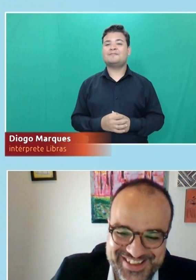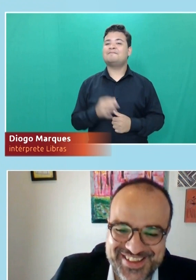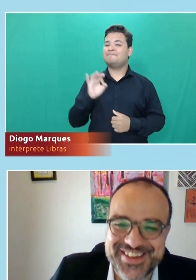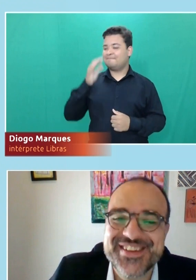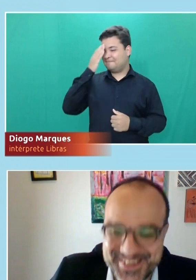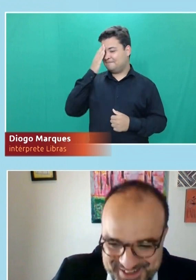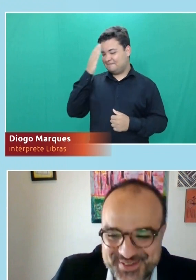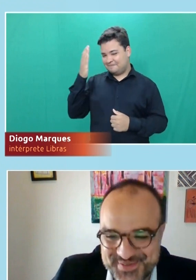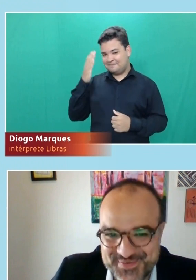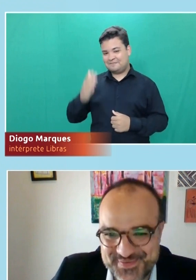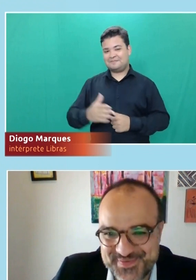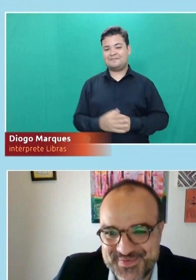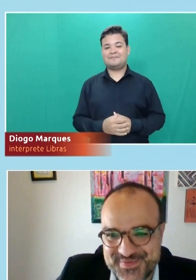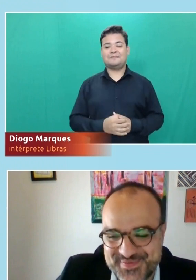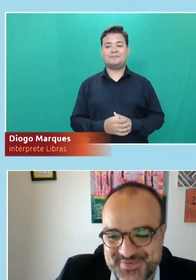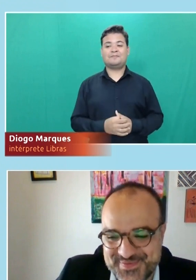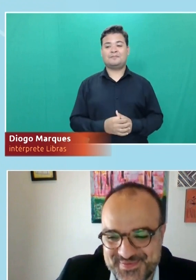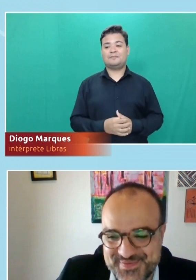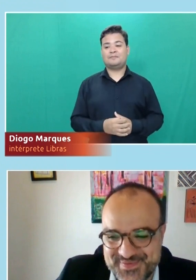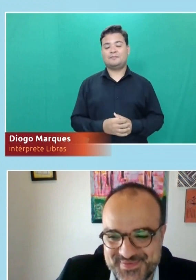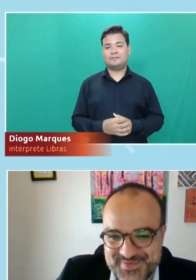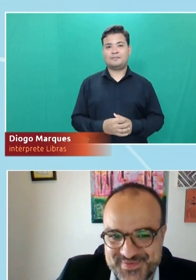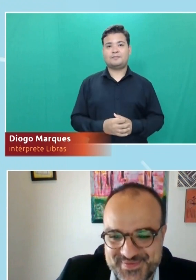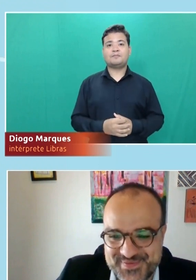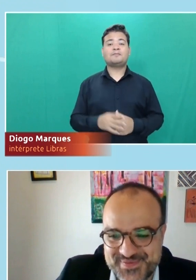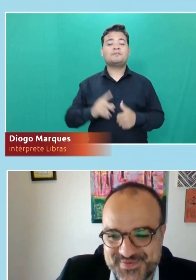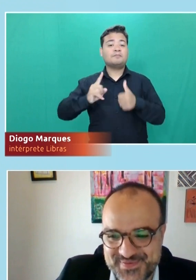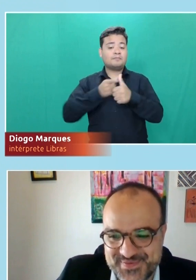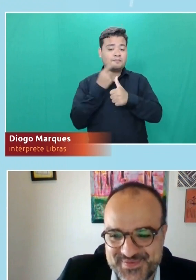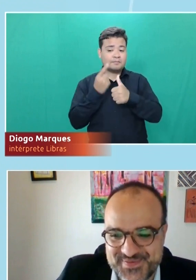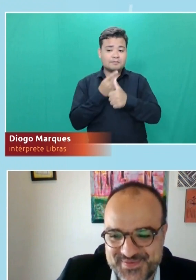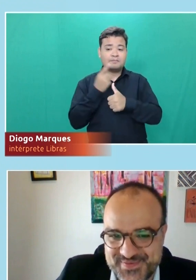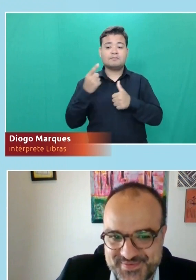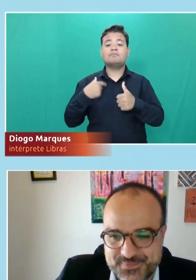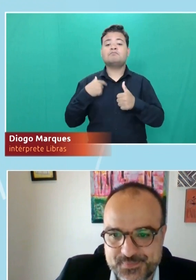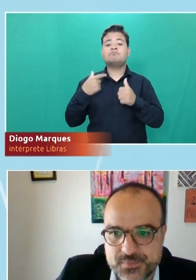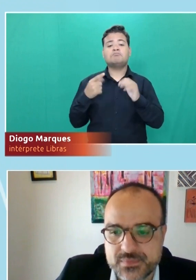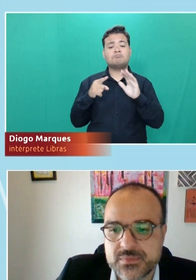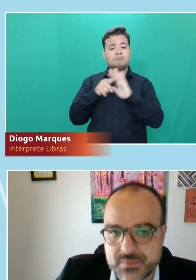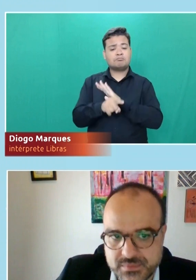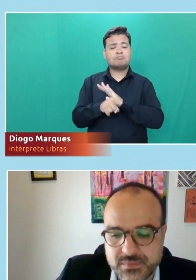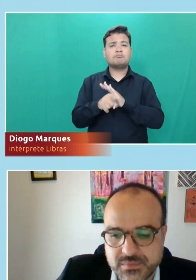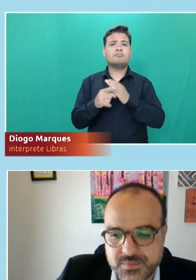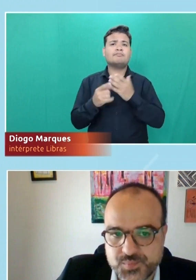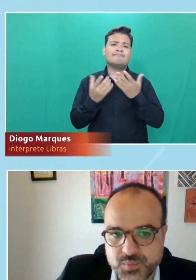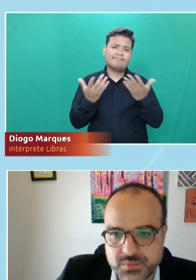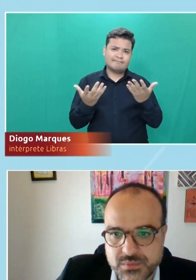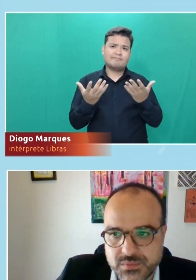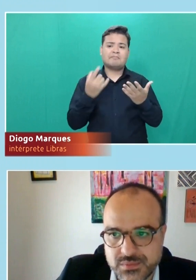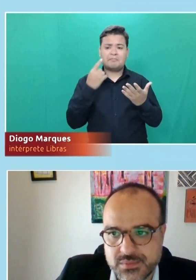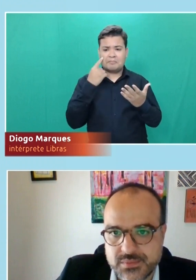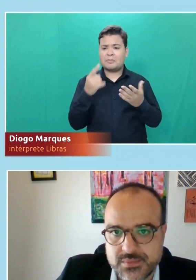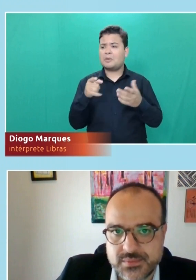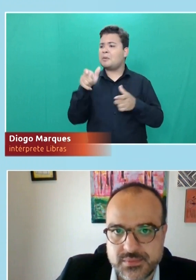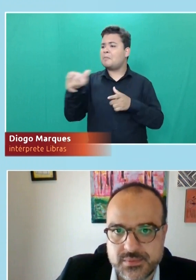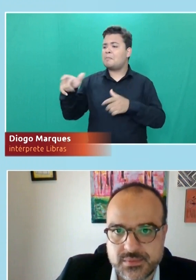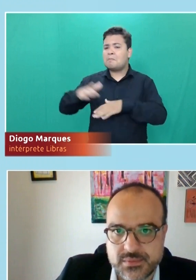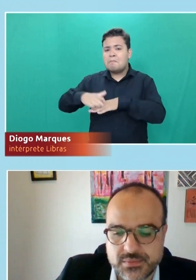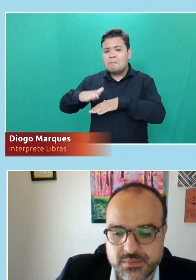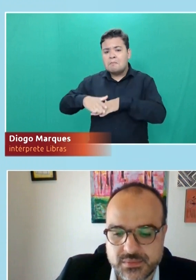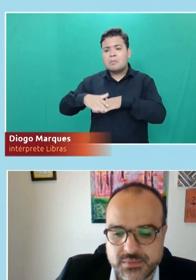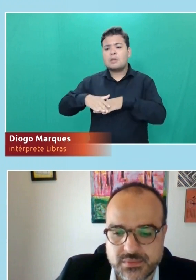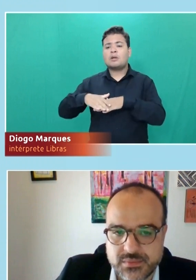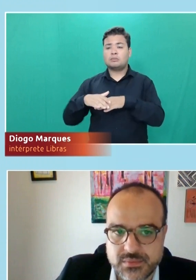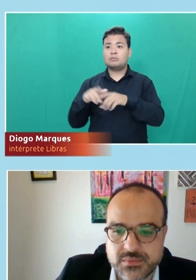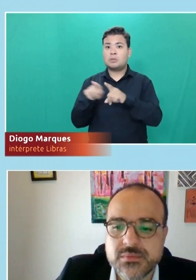Obrigada, professor. Bom, quero primeiro falar sobre por que a gente pode classificar, e a imprensa tem